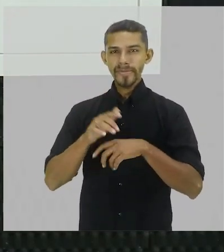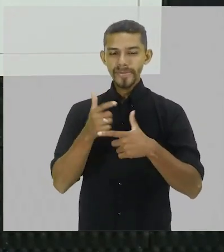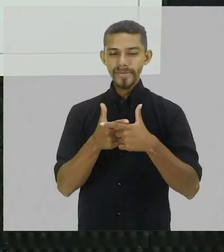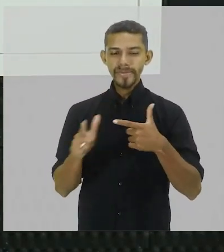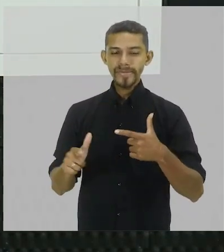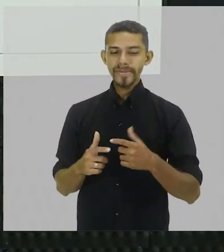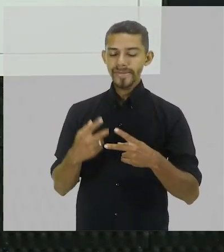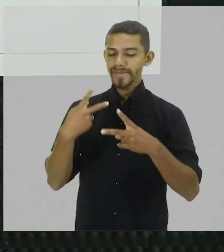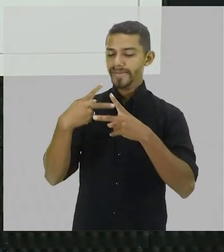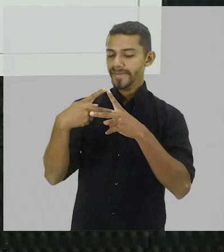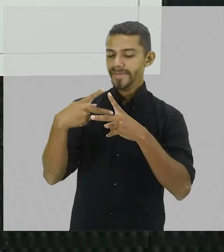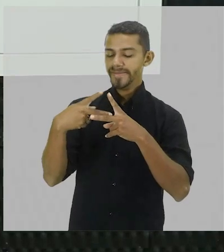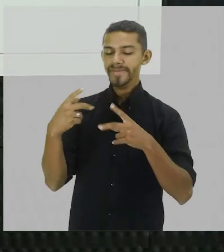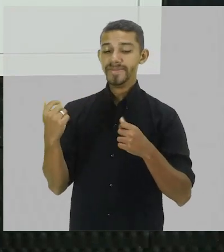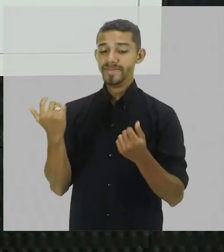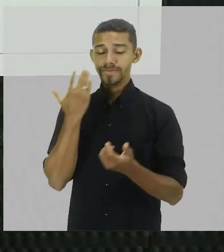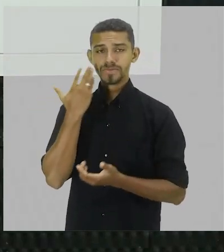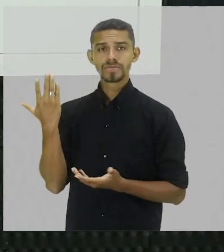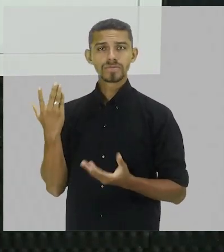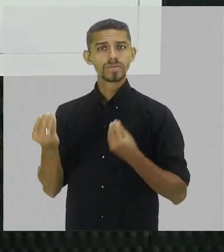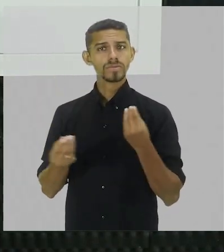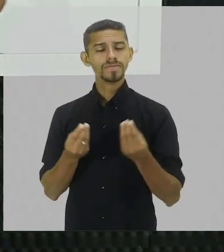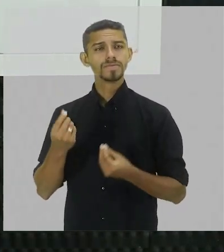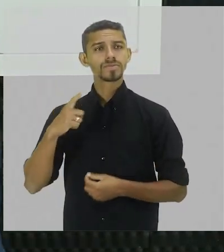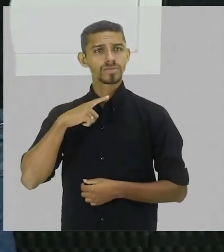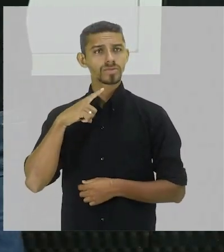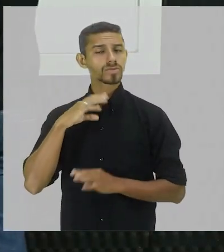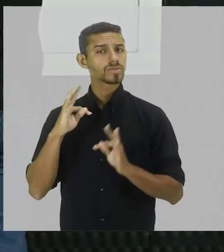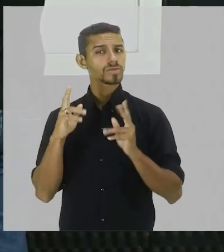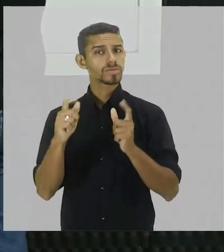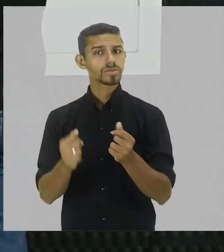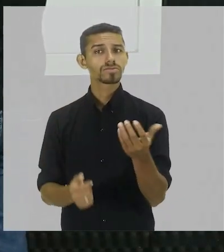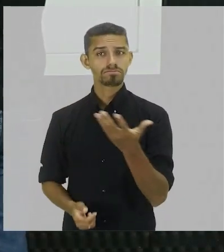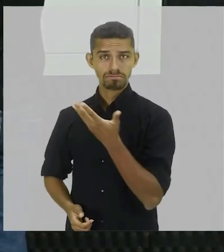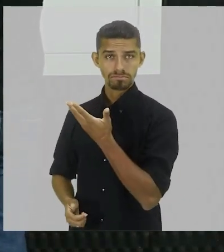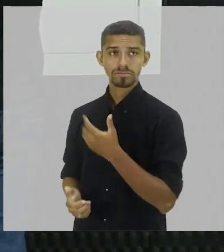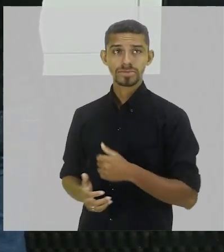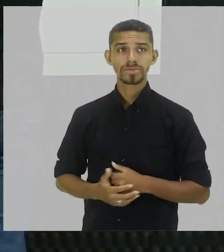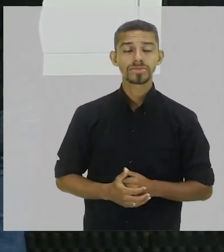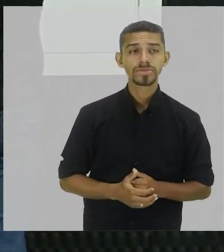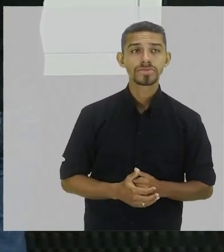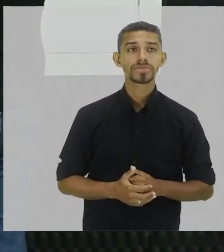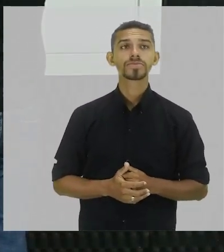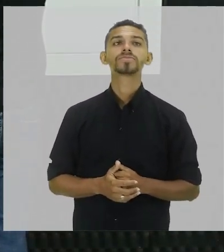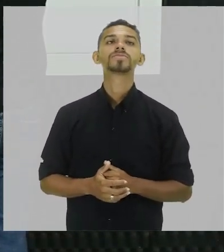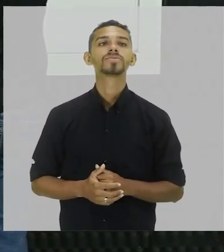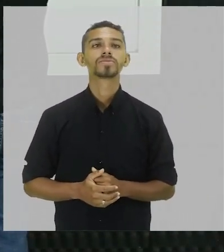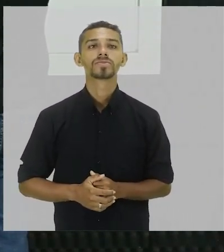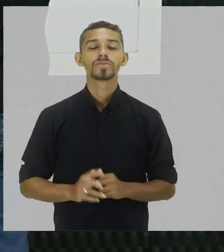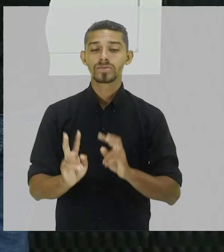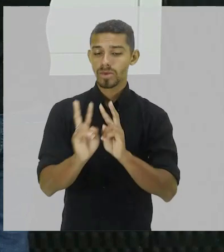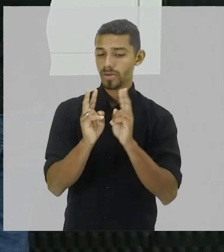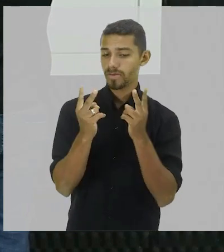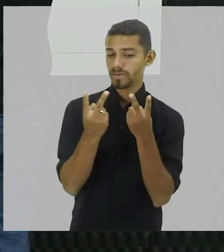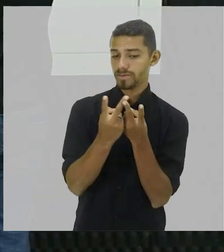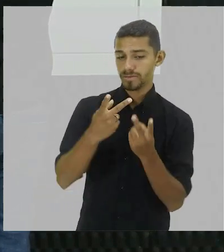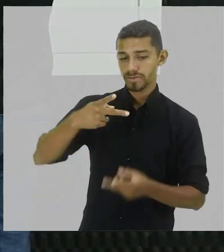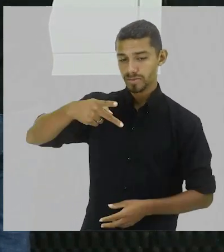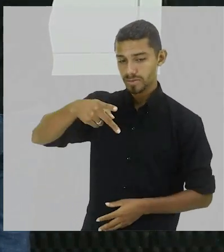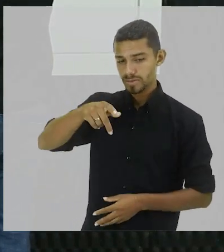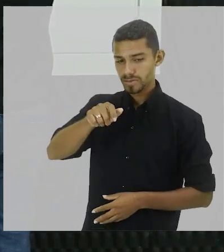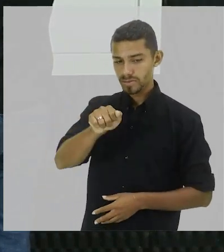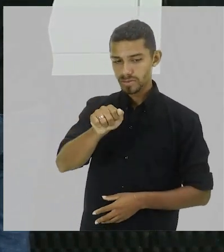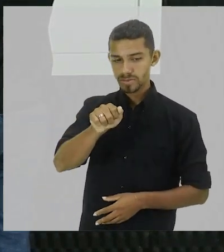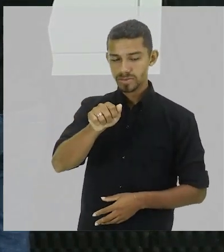pirâmide e o volume do cone. Então, vamos ver se nós temos todas as informações. O volume da pirâmide é igual